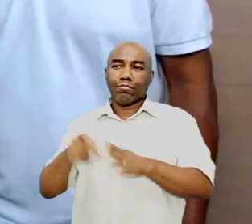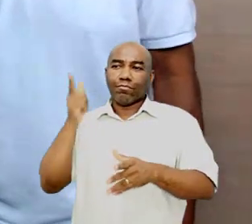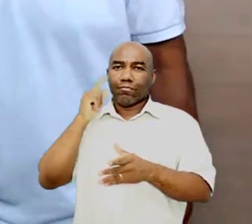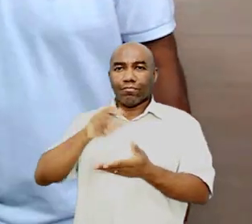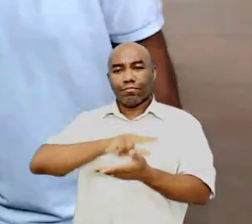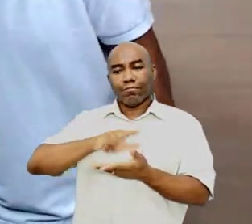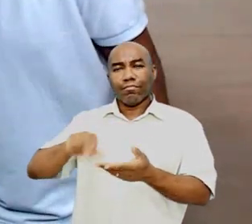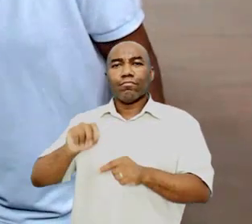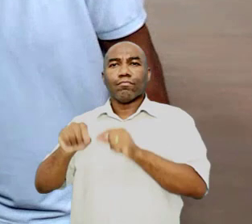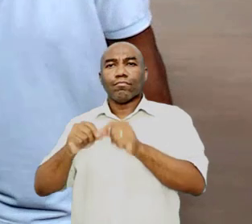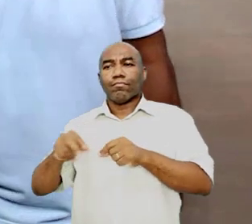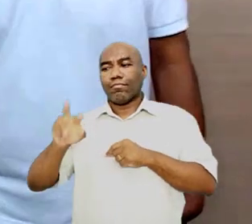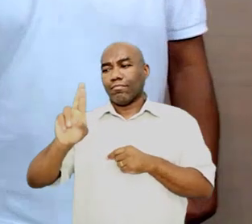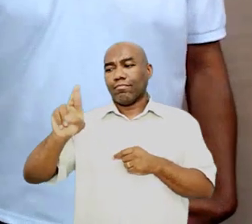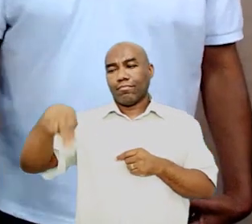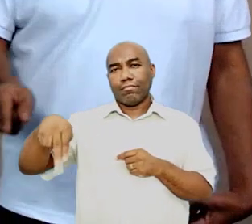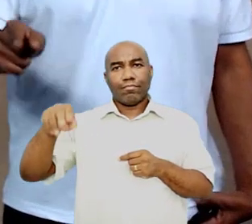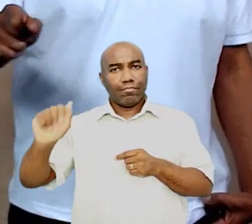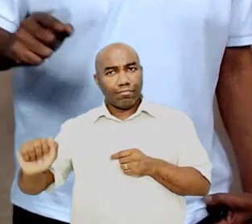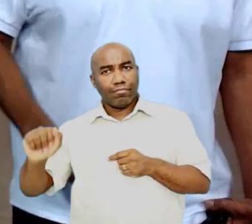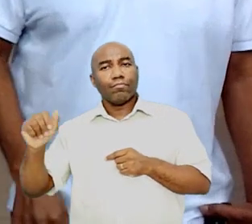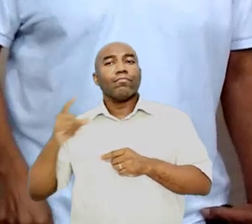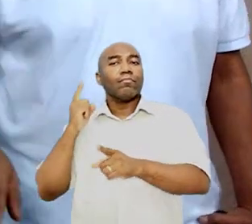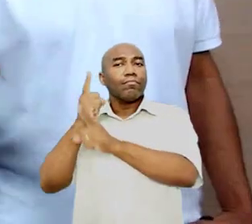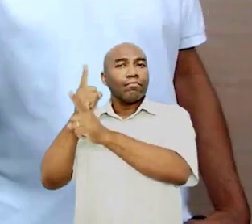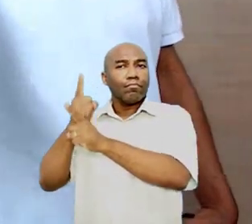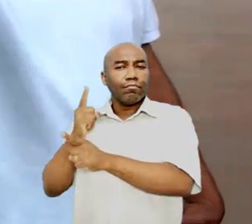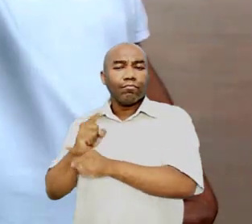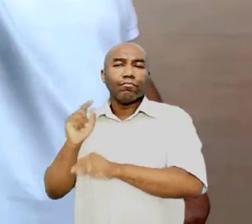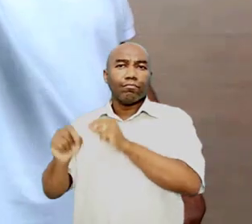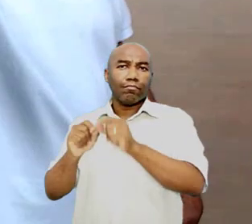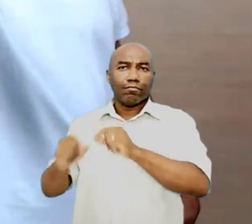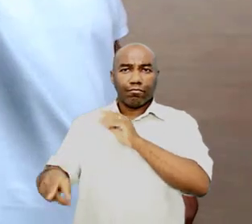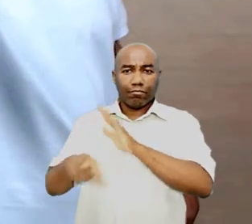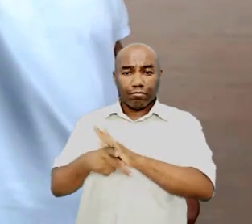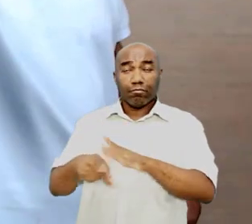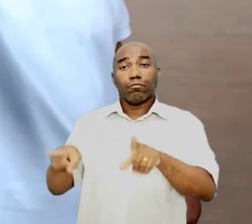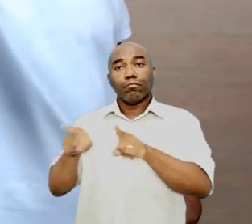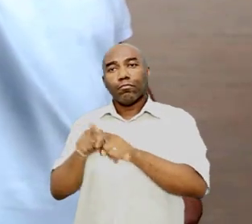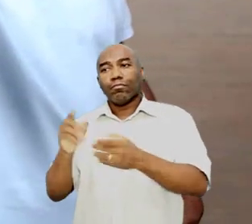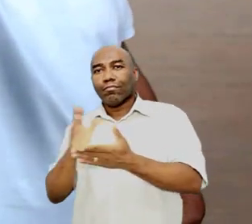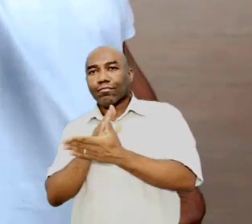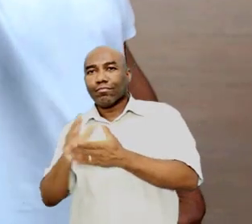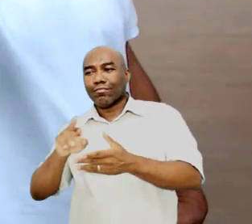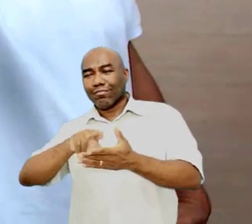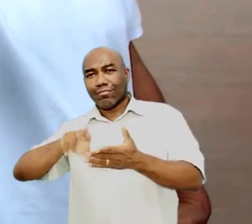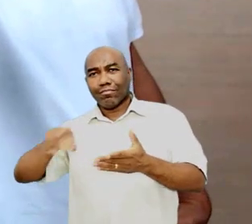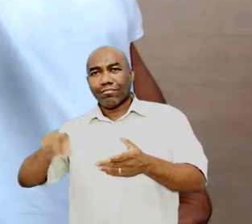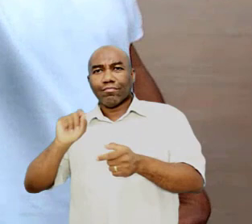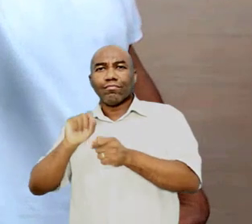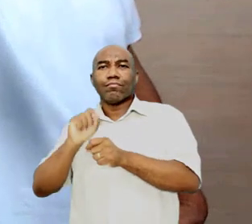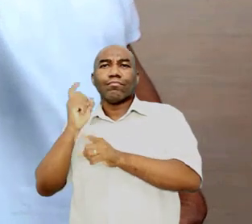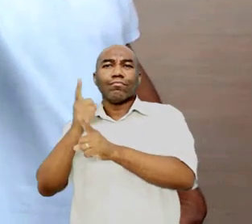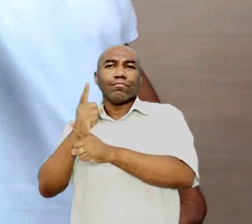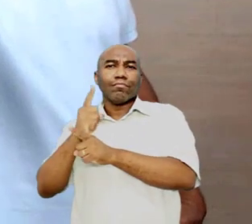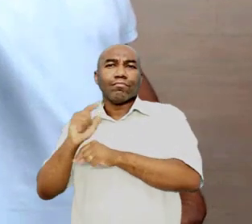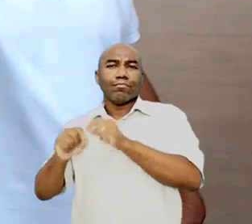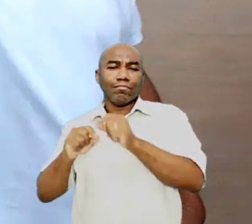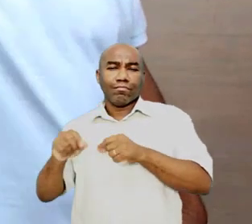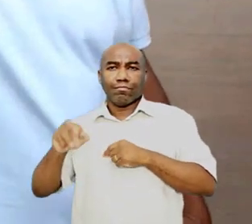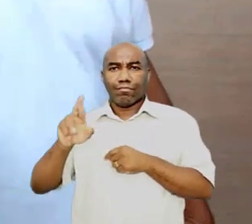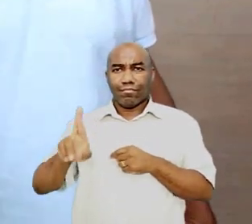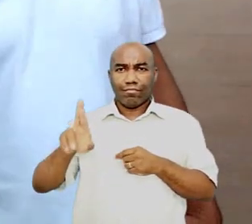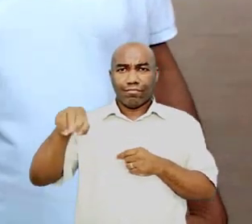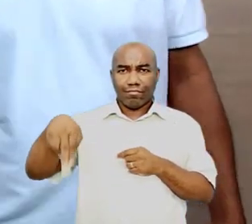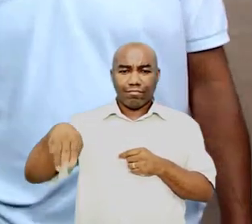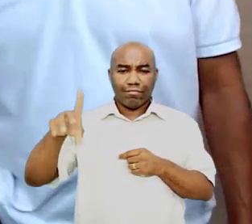que contém RNA, que afeta os animais. E o único vírus que tem RNA